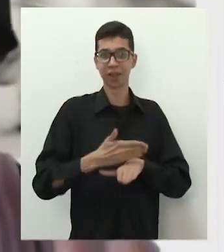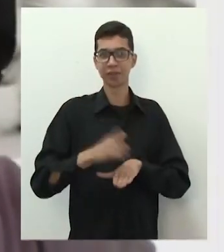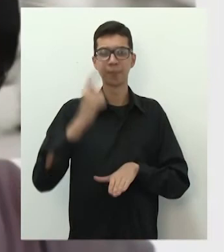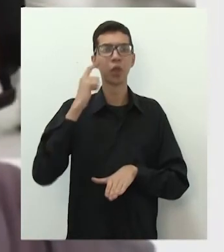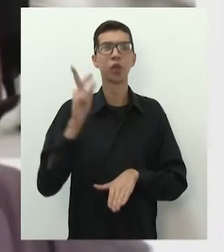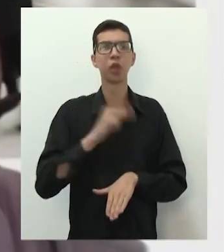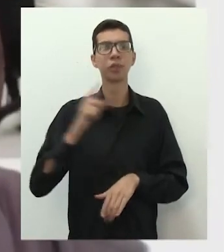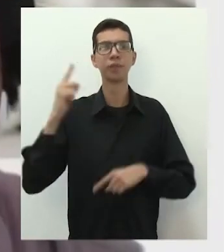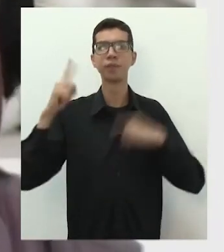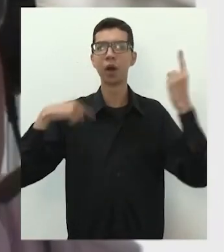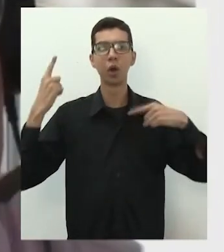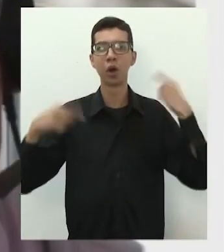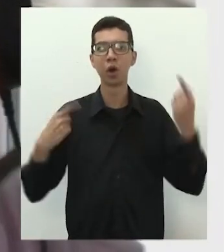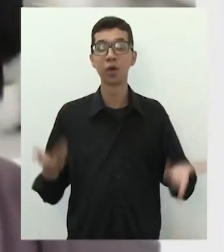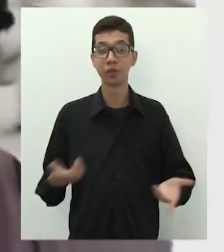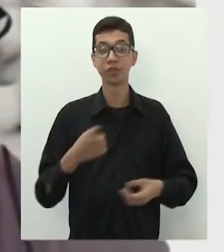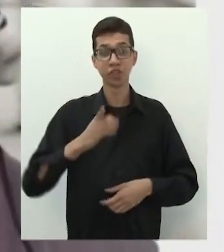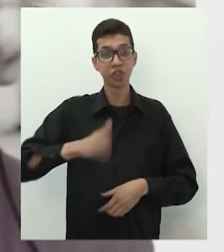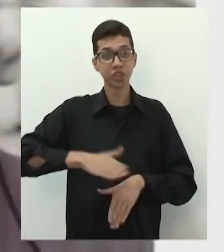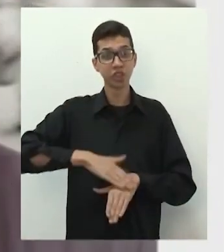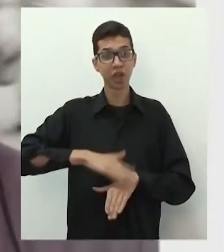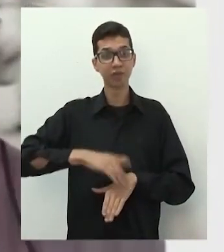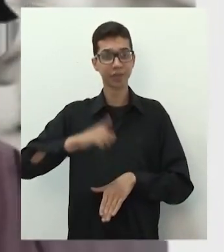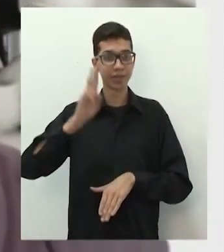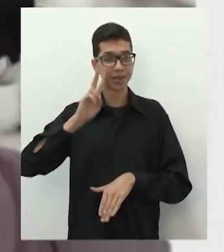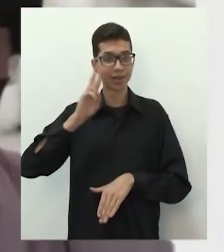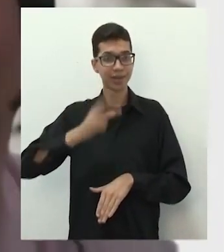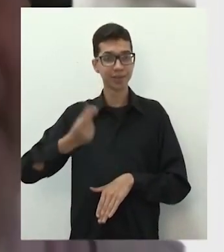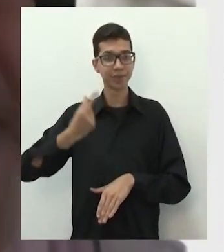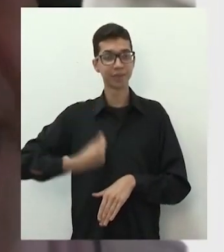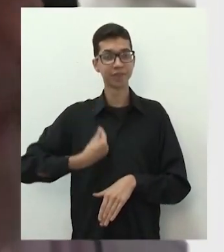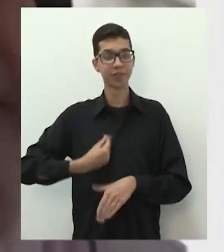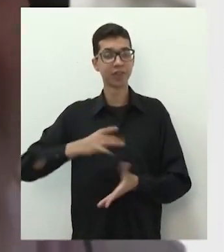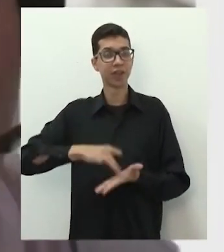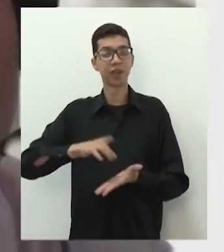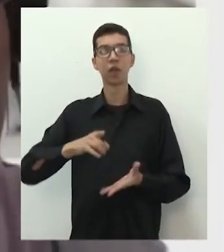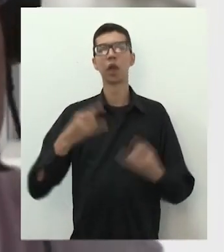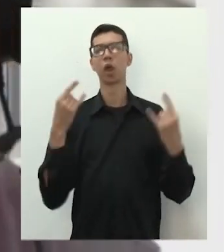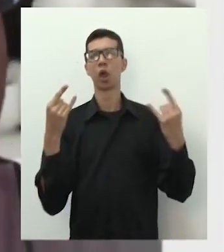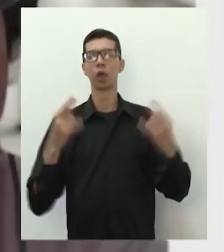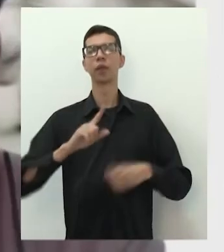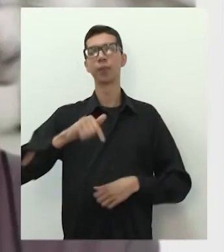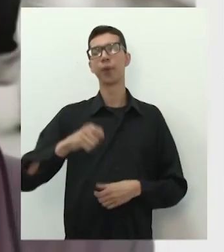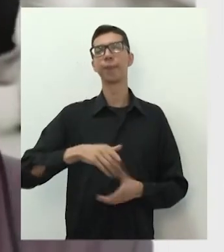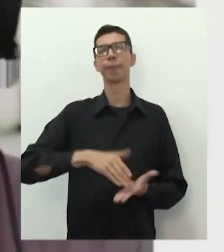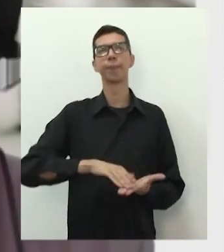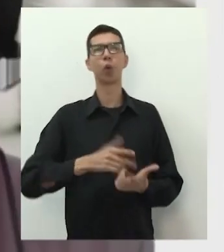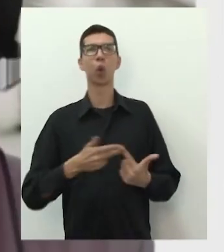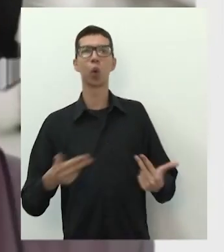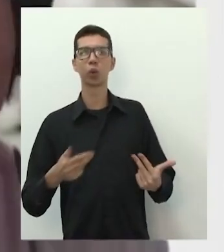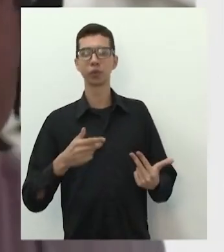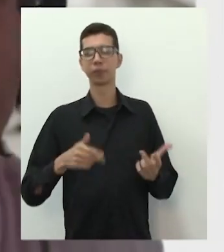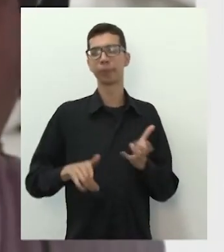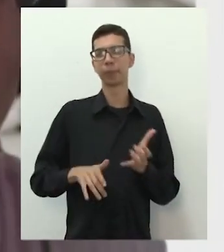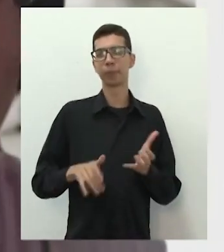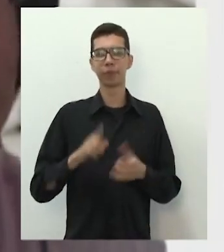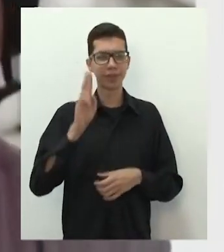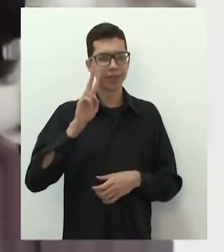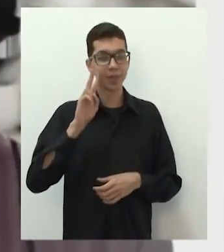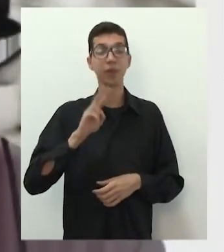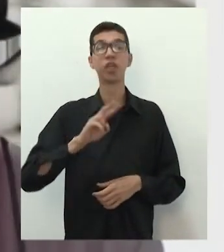assim, ou seja, não aparece, põe só a mão. Eles fazem umas coisas assim, porque isso é um exercício que eles têm